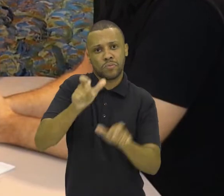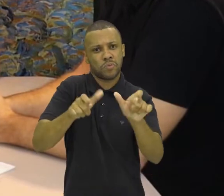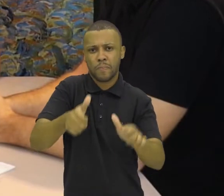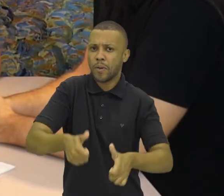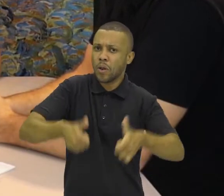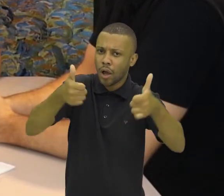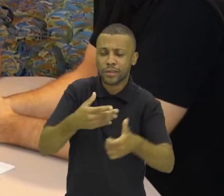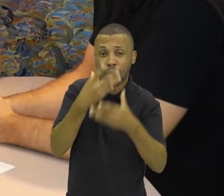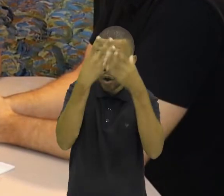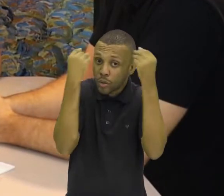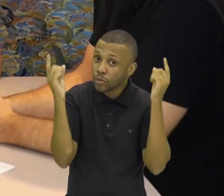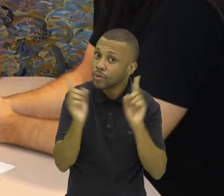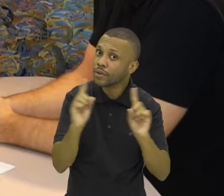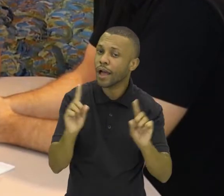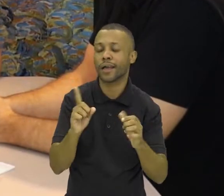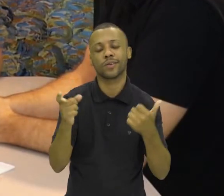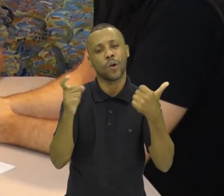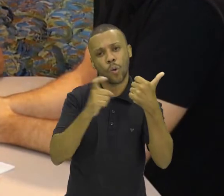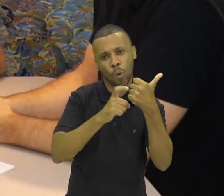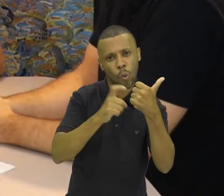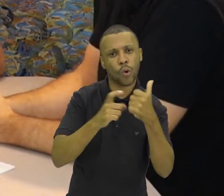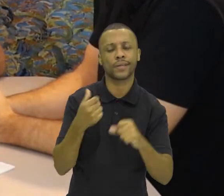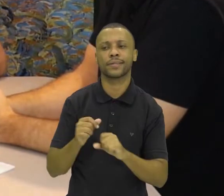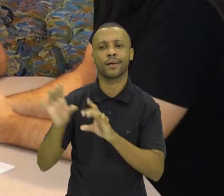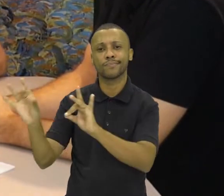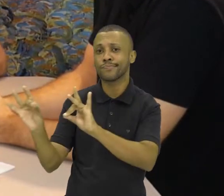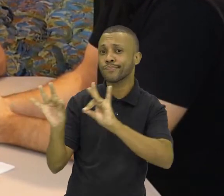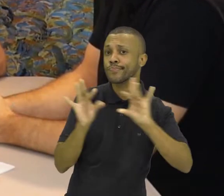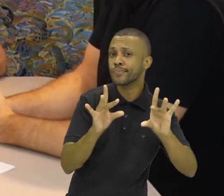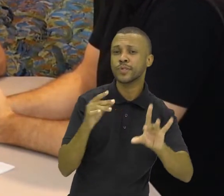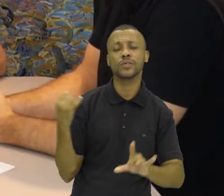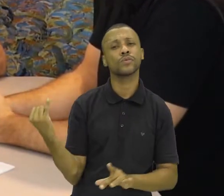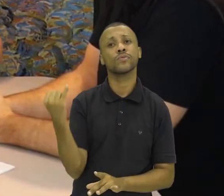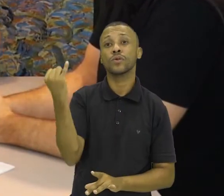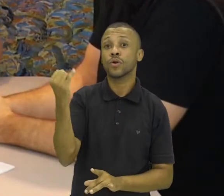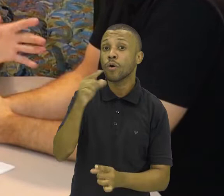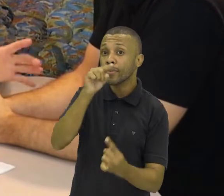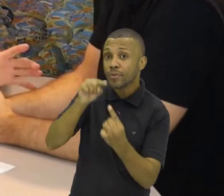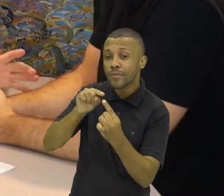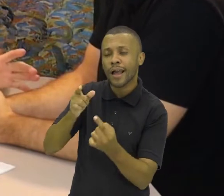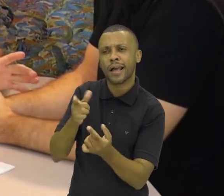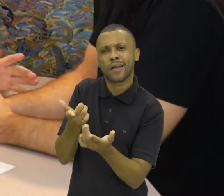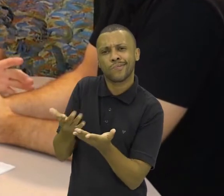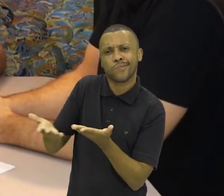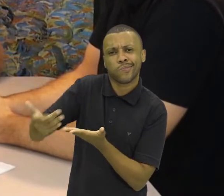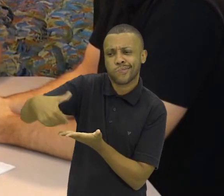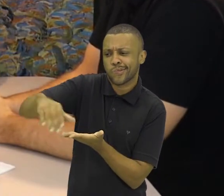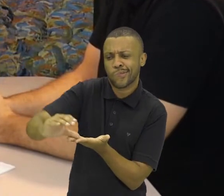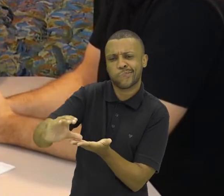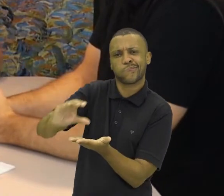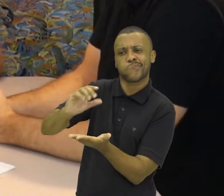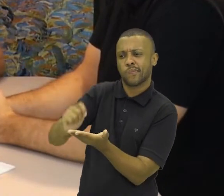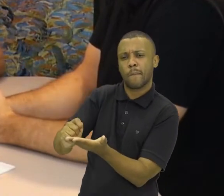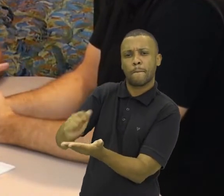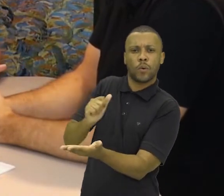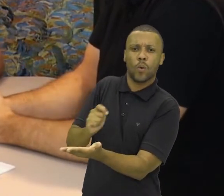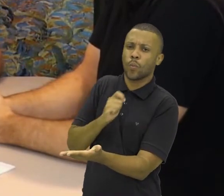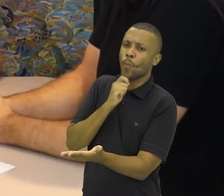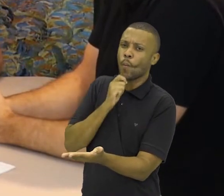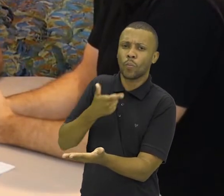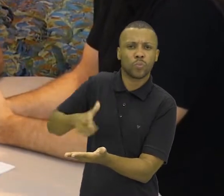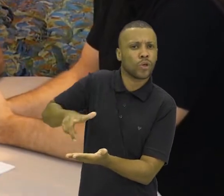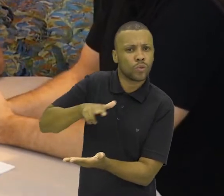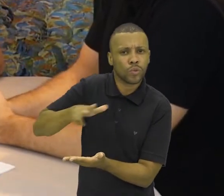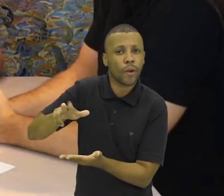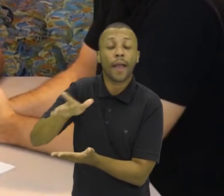Não esquece, curte, compartilha, isso é importantíssimo para nós, tá? Nosso objetivo não é ganhar dinheiro não é para a gente monetizar, mas